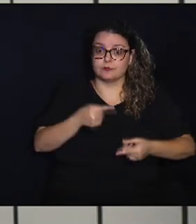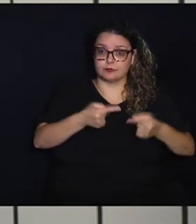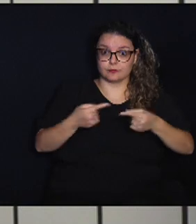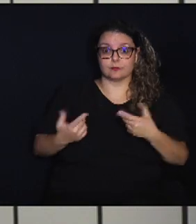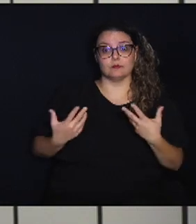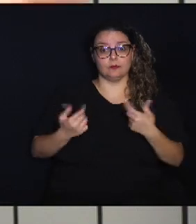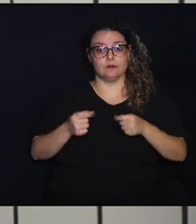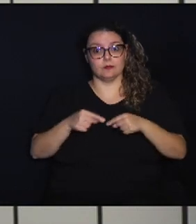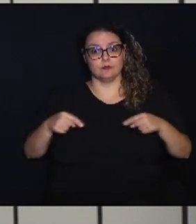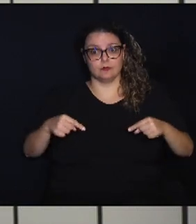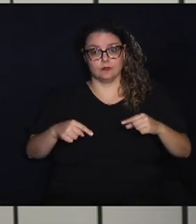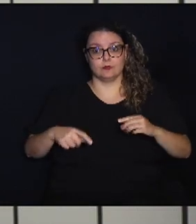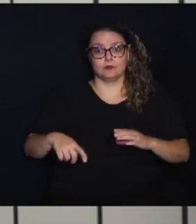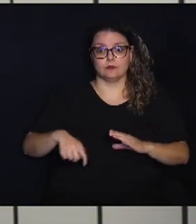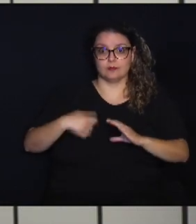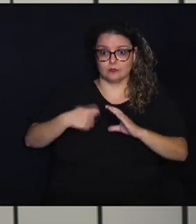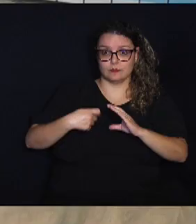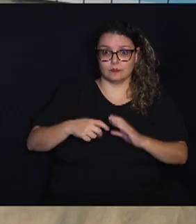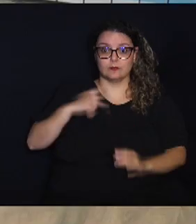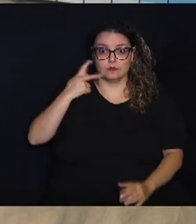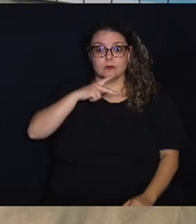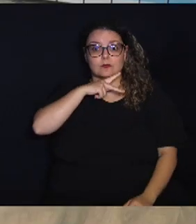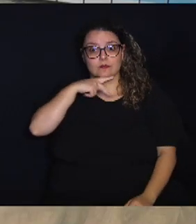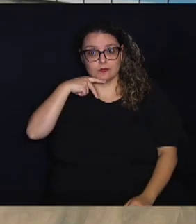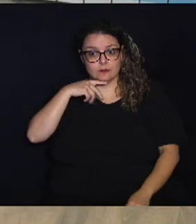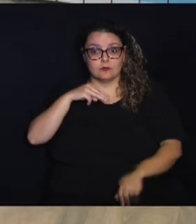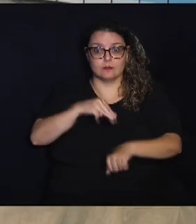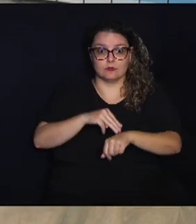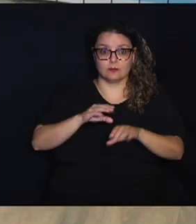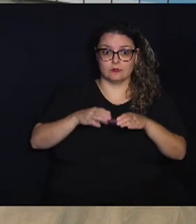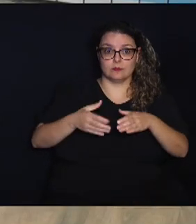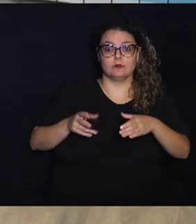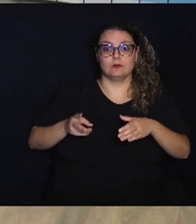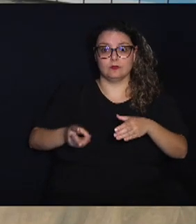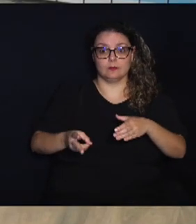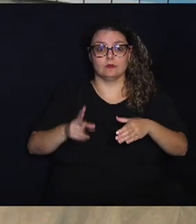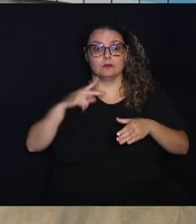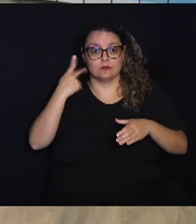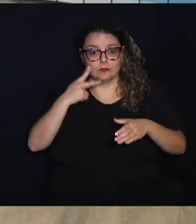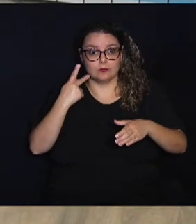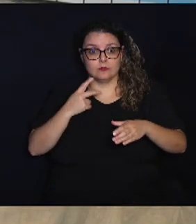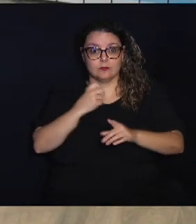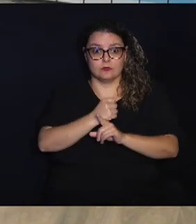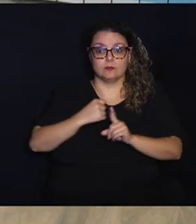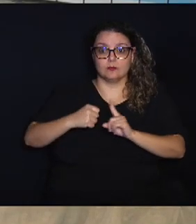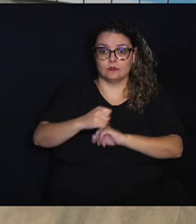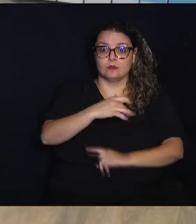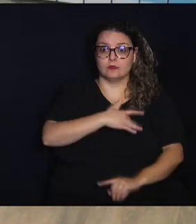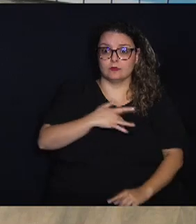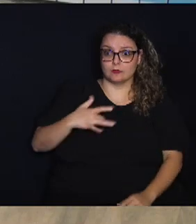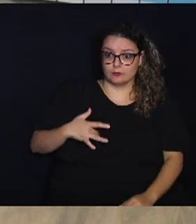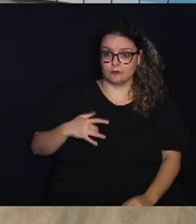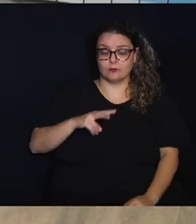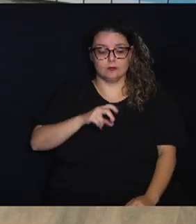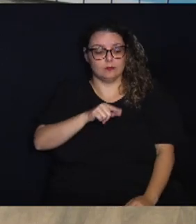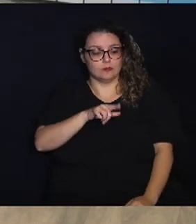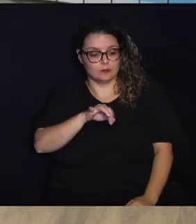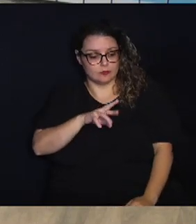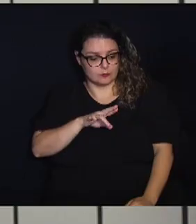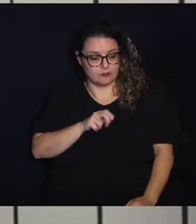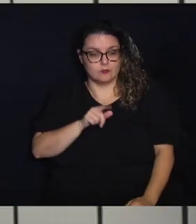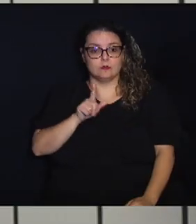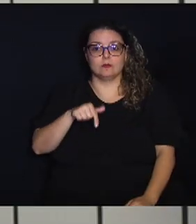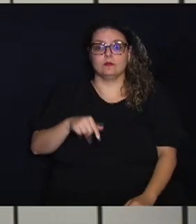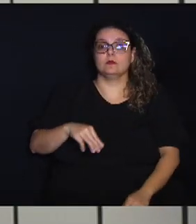no estúdio o vereador Permínio Monteiro, que é membro da Comissão Permanente de Política Social e Saúde, e a Valéria Almeida, que é